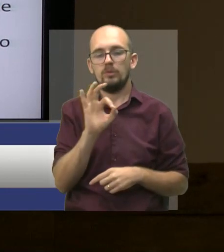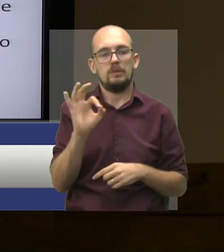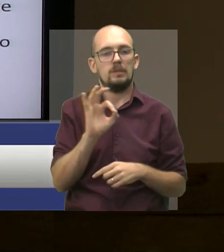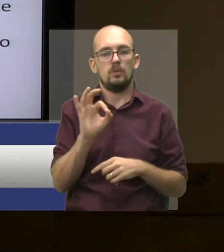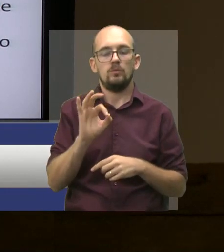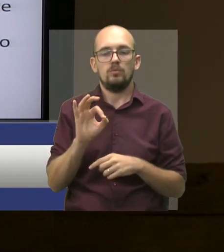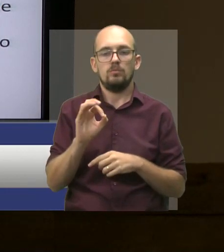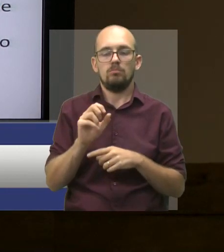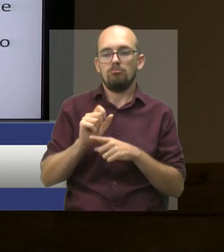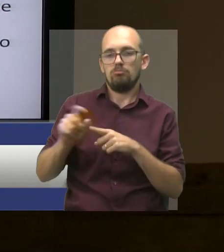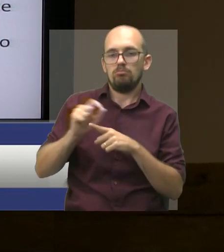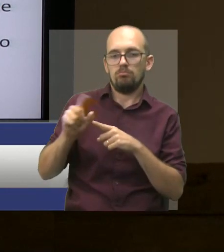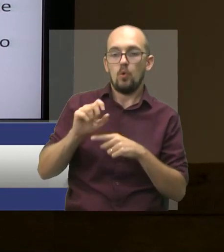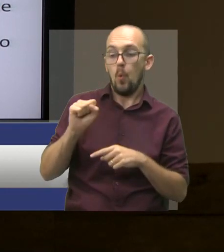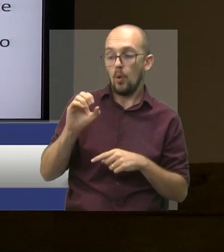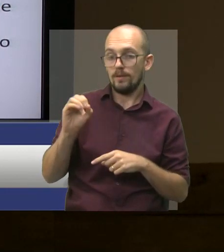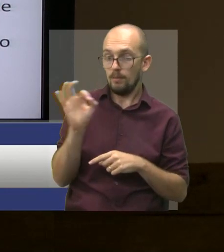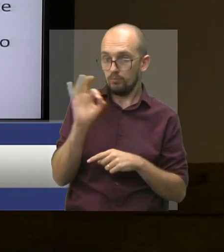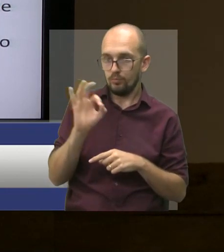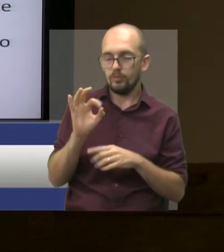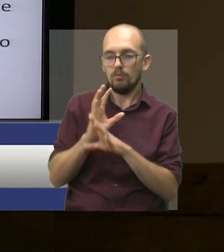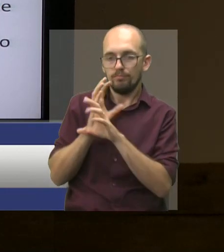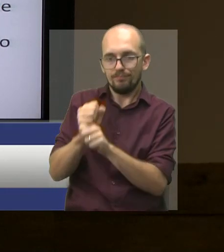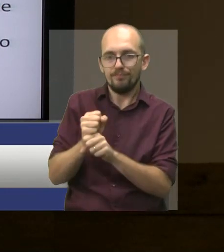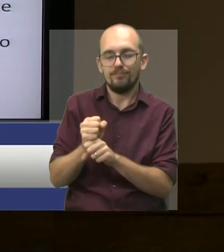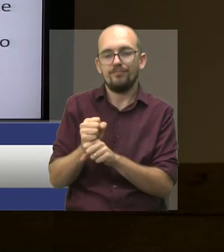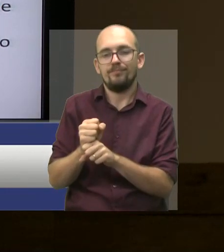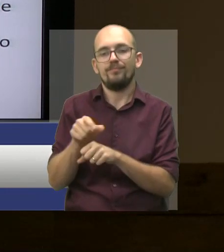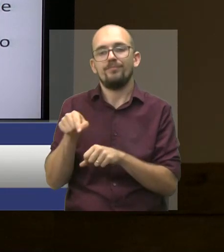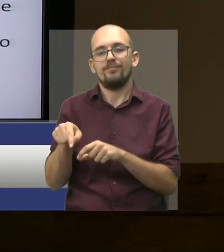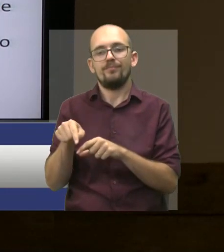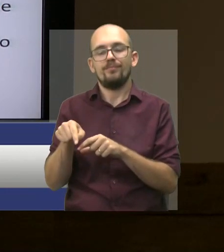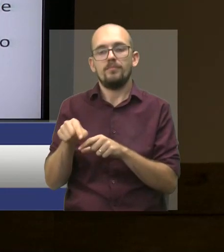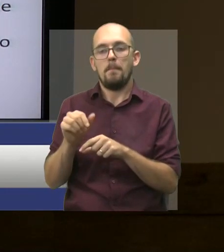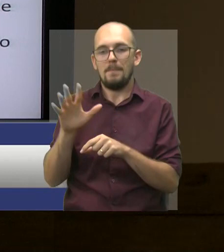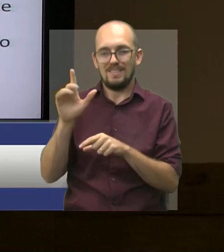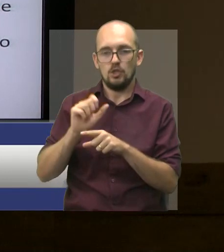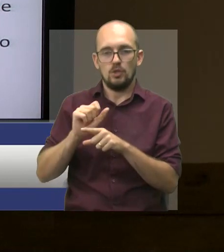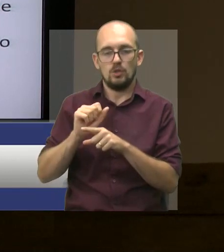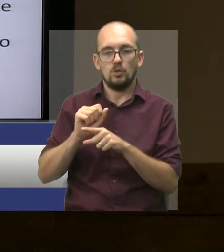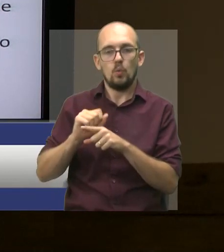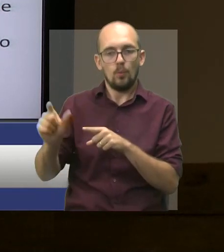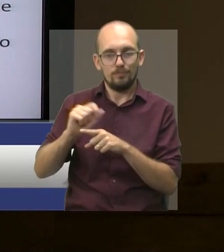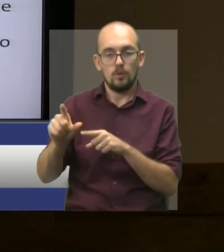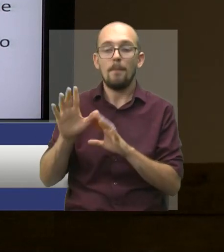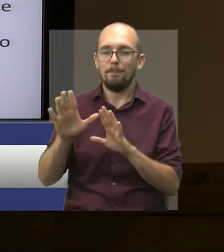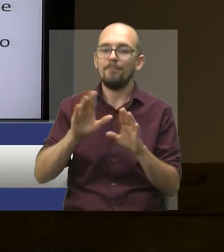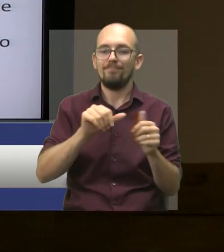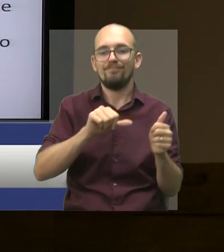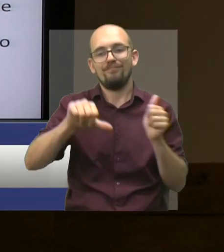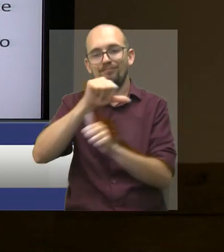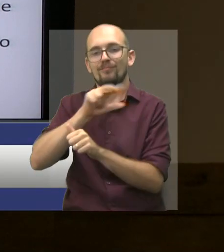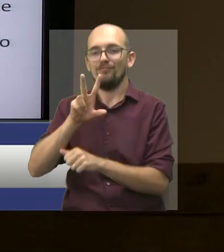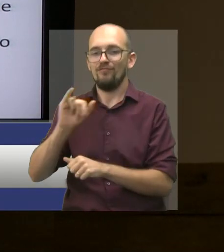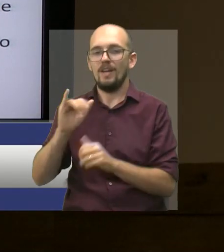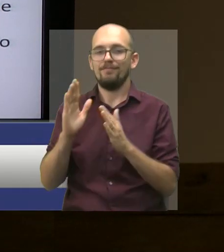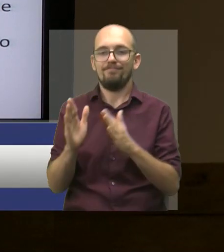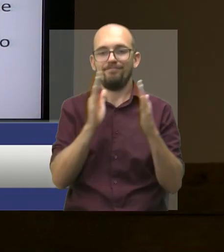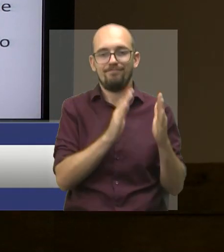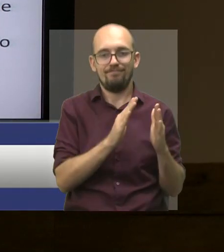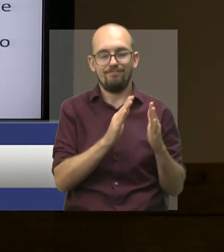80 maiores contribuições. Ele pretende também mudar com essa emenda à Constituição, colocando